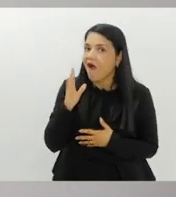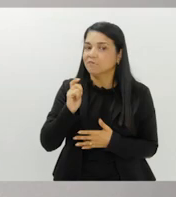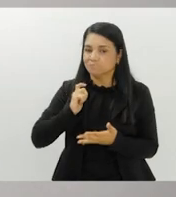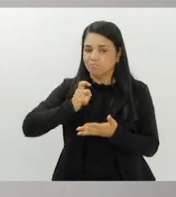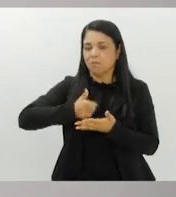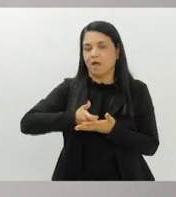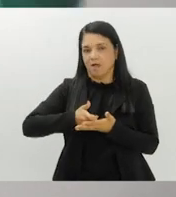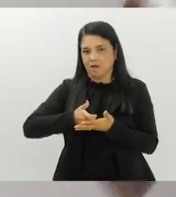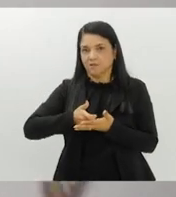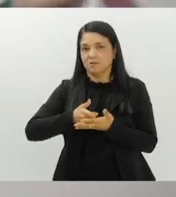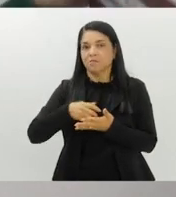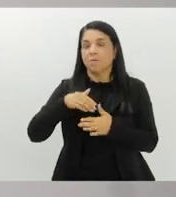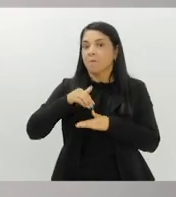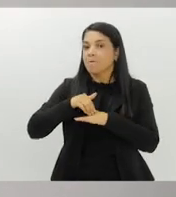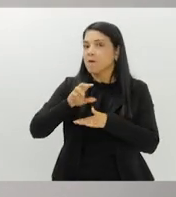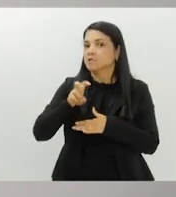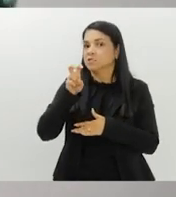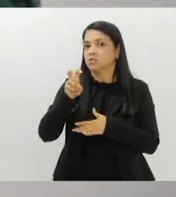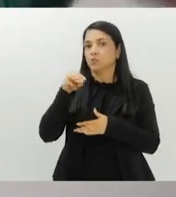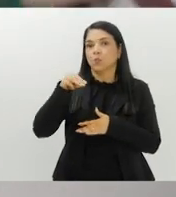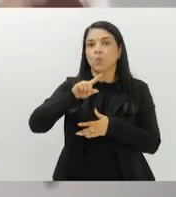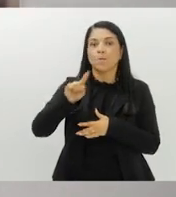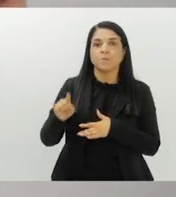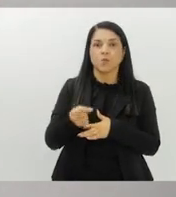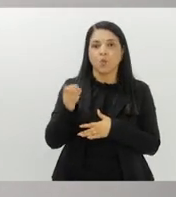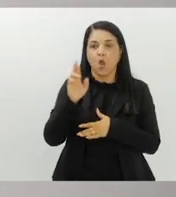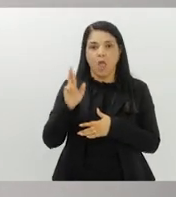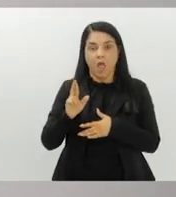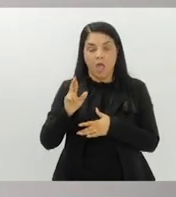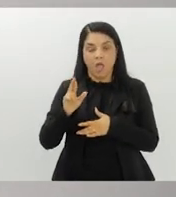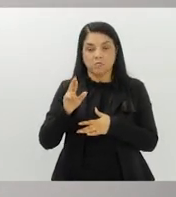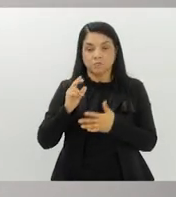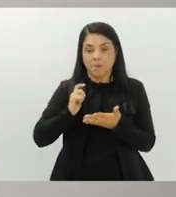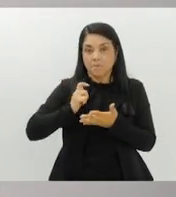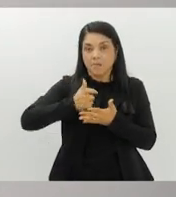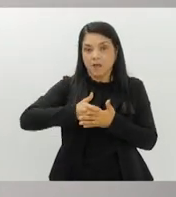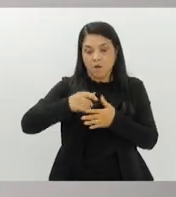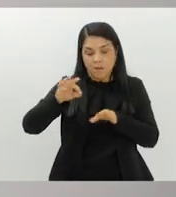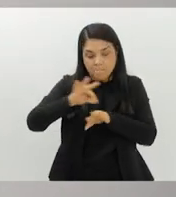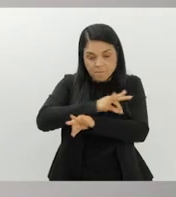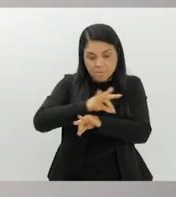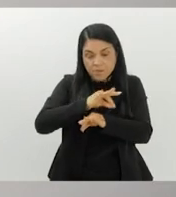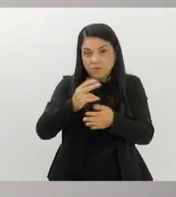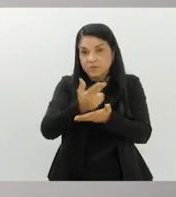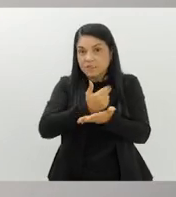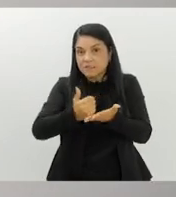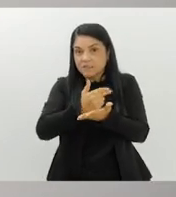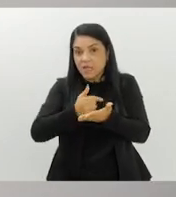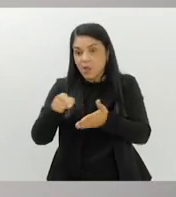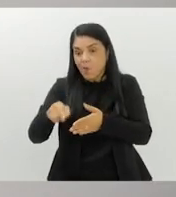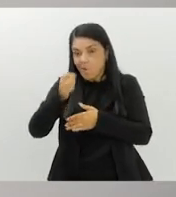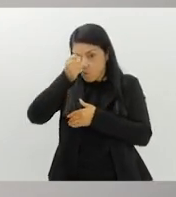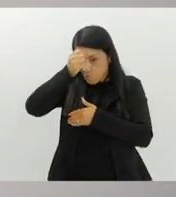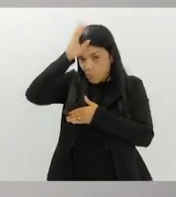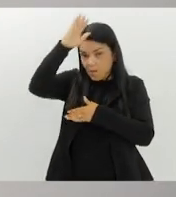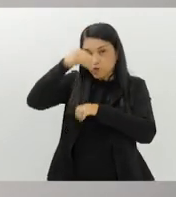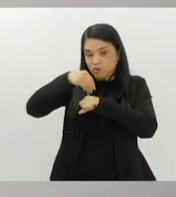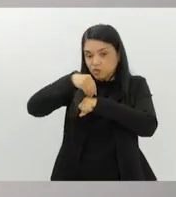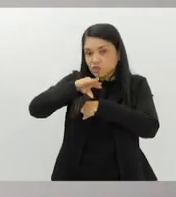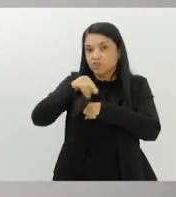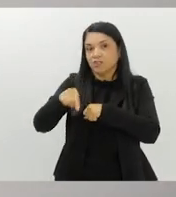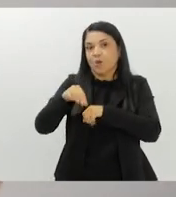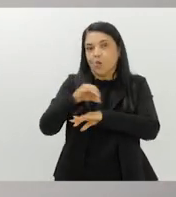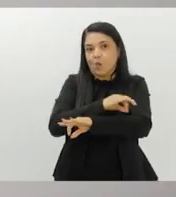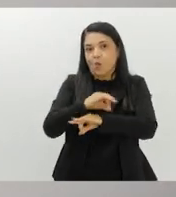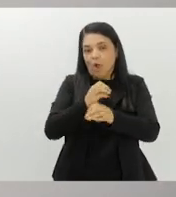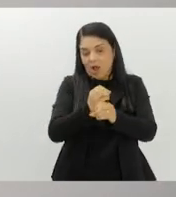falando assim, mais de R$5.000 para se pagar uma planta. E a planta é o bombeiro que indica o arquiteto, ainda